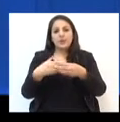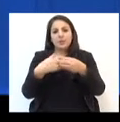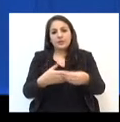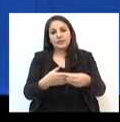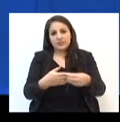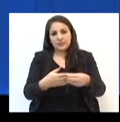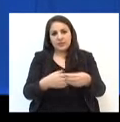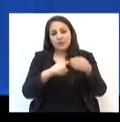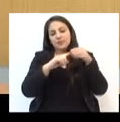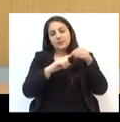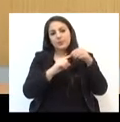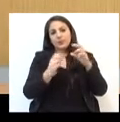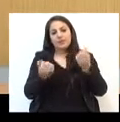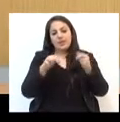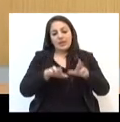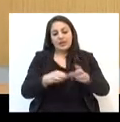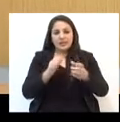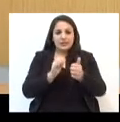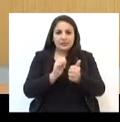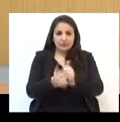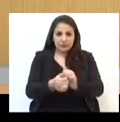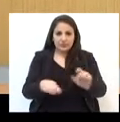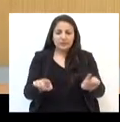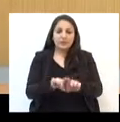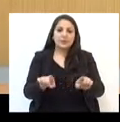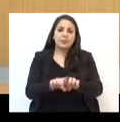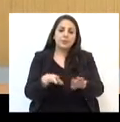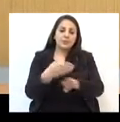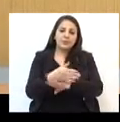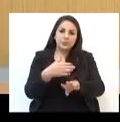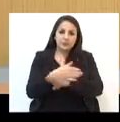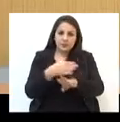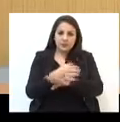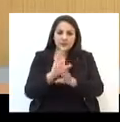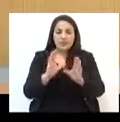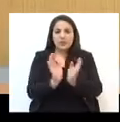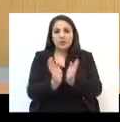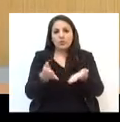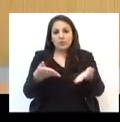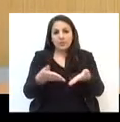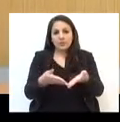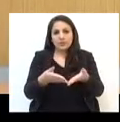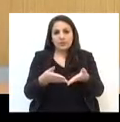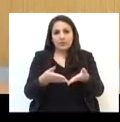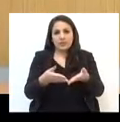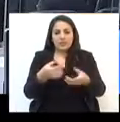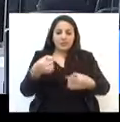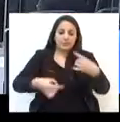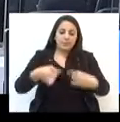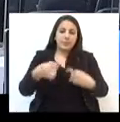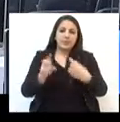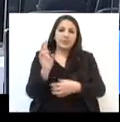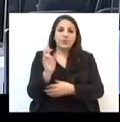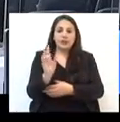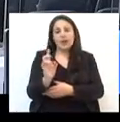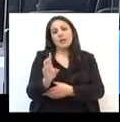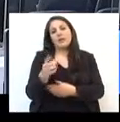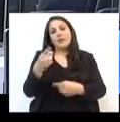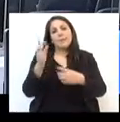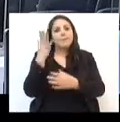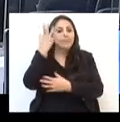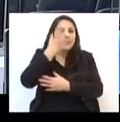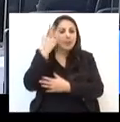área desportista. Integrantes do Comitê de Combate ao Crack palestram em Getúlio Vargas. Mostrando